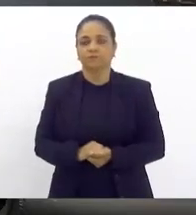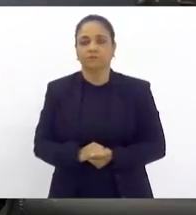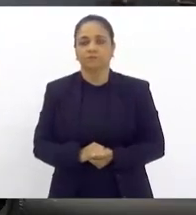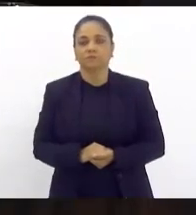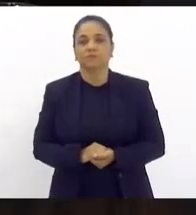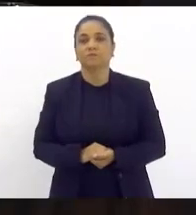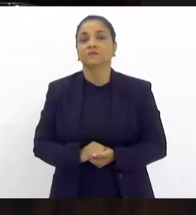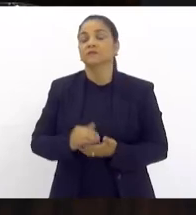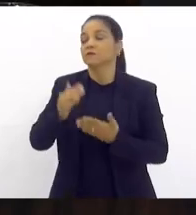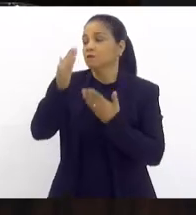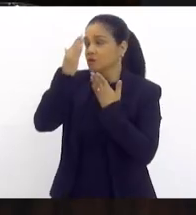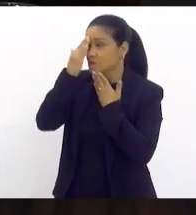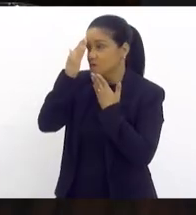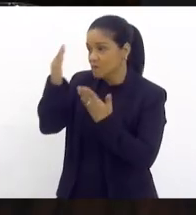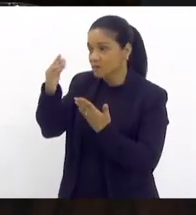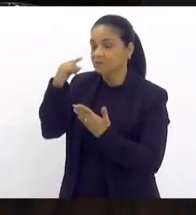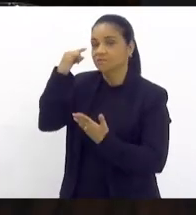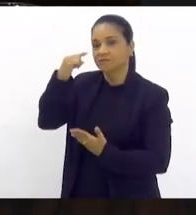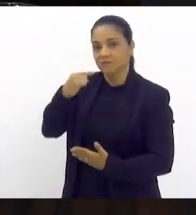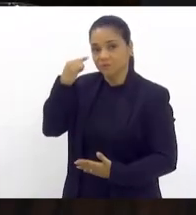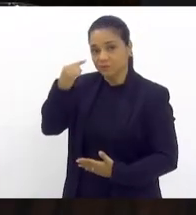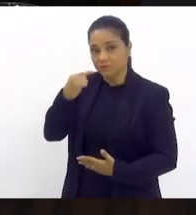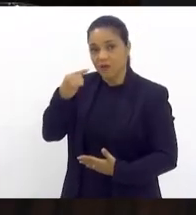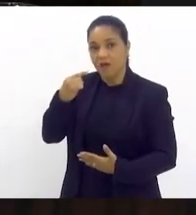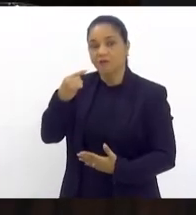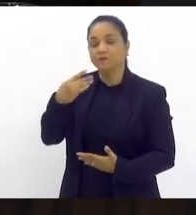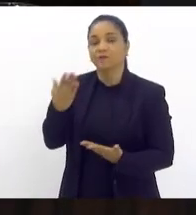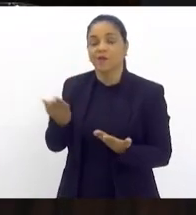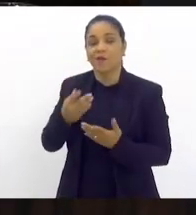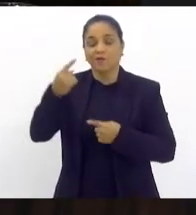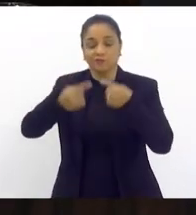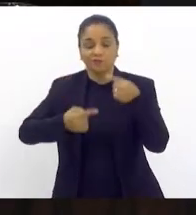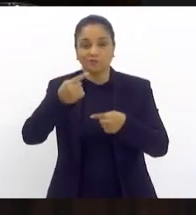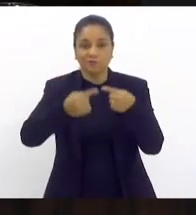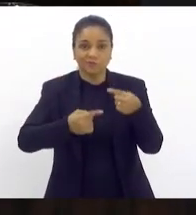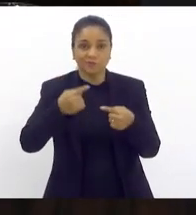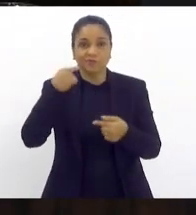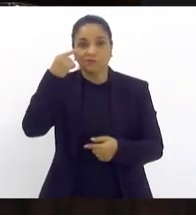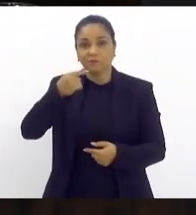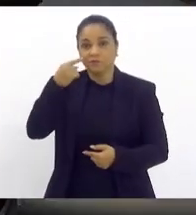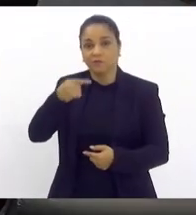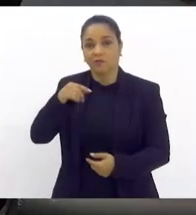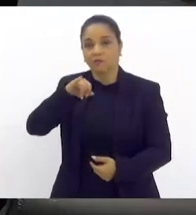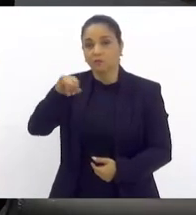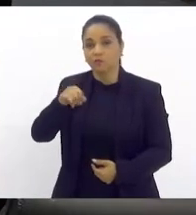Obrigada Nobre Deputado para discutir Nobre Deputado Júlio Rocha